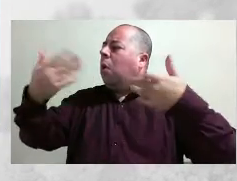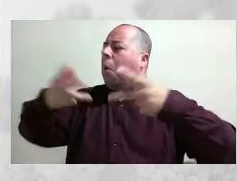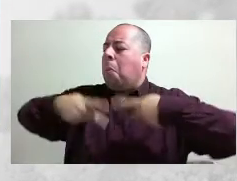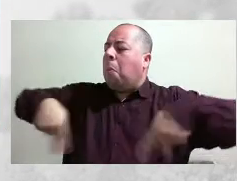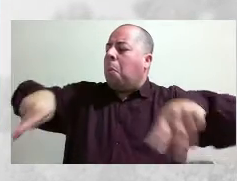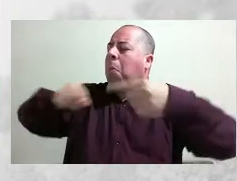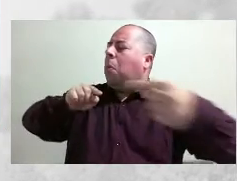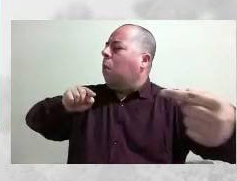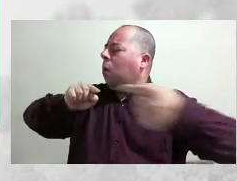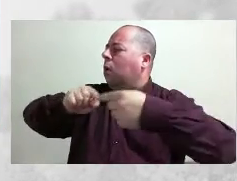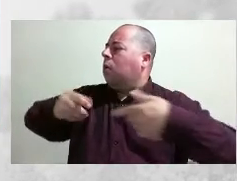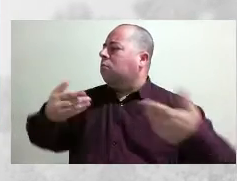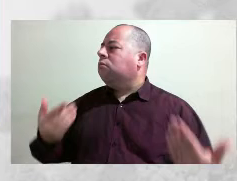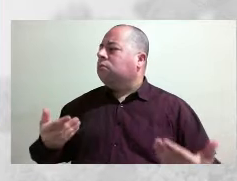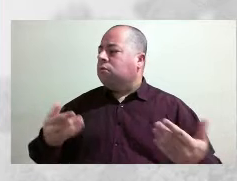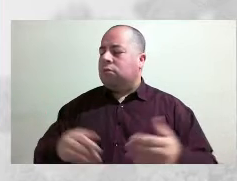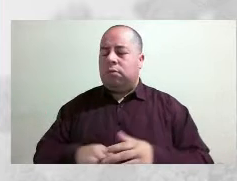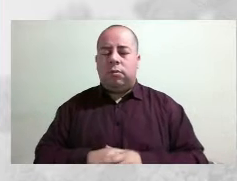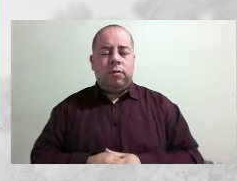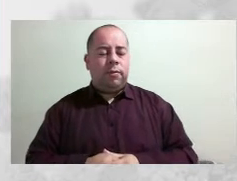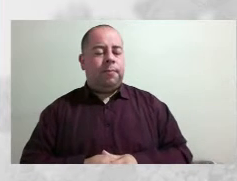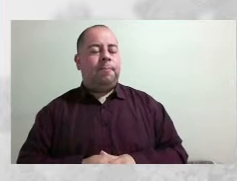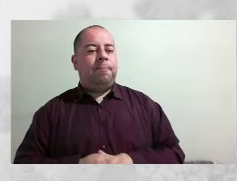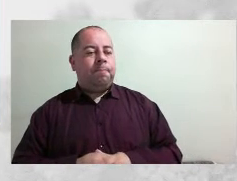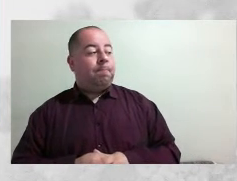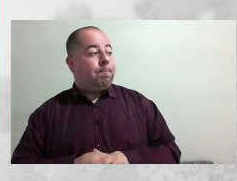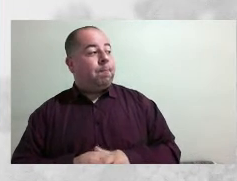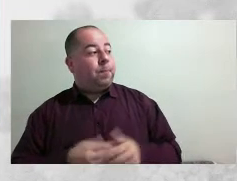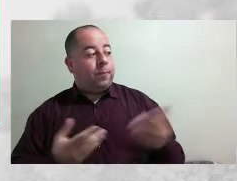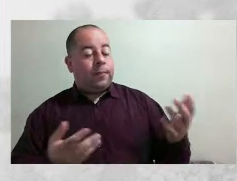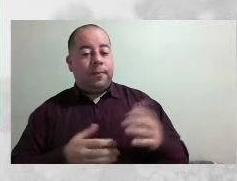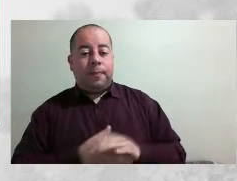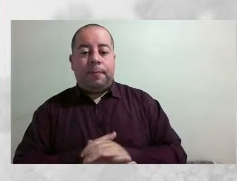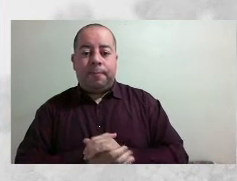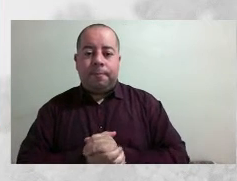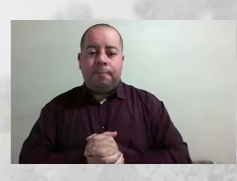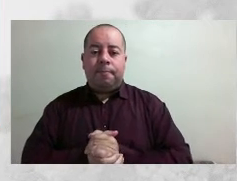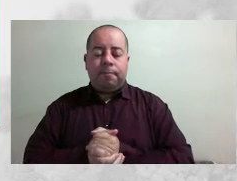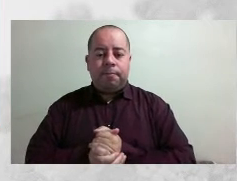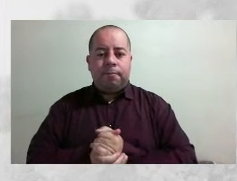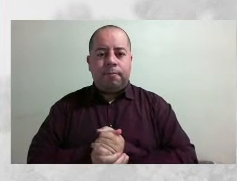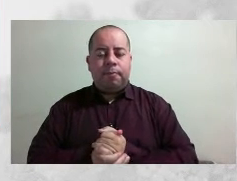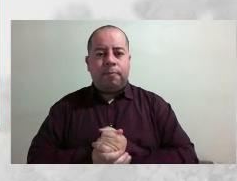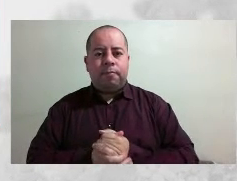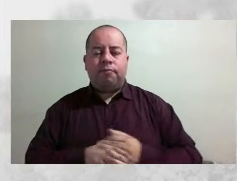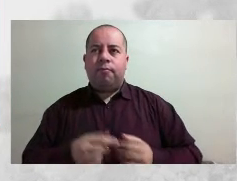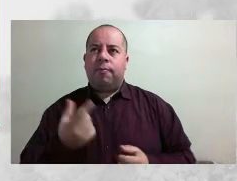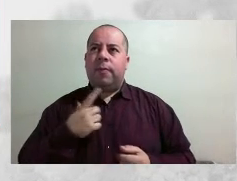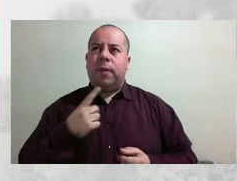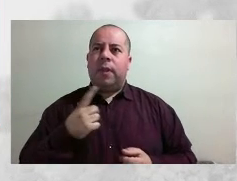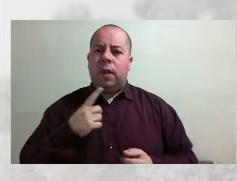qual público-alvo ele foi pensado e é voltado? Então, nós temos